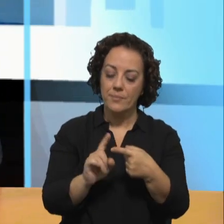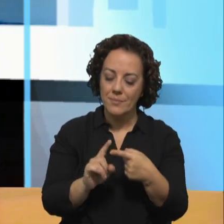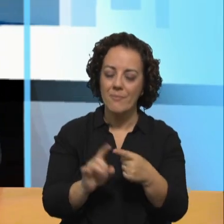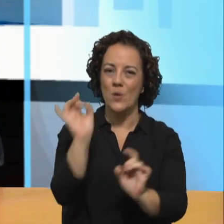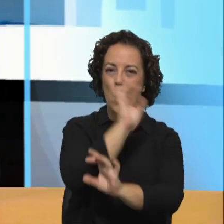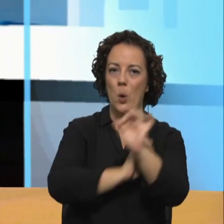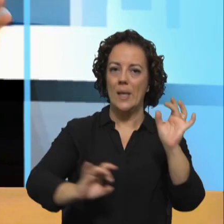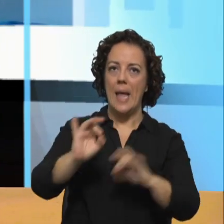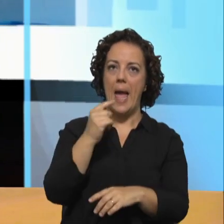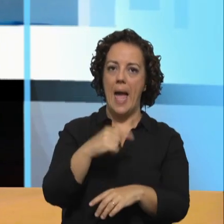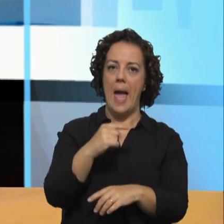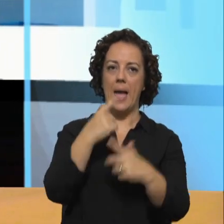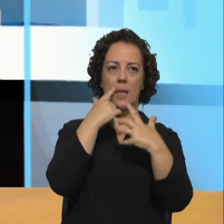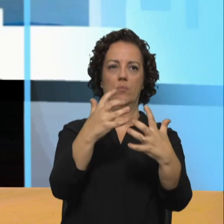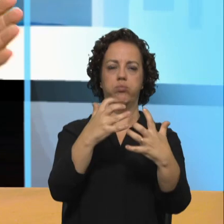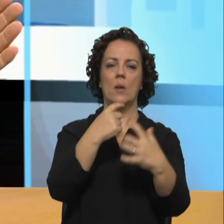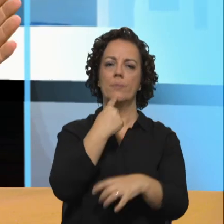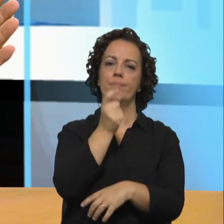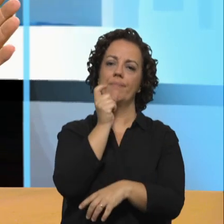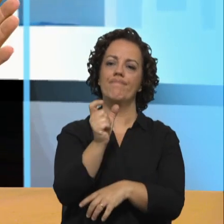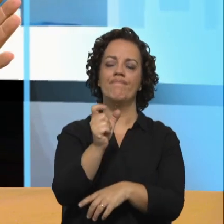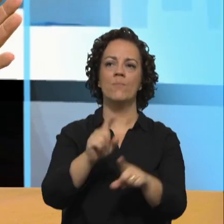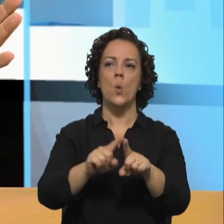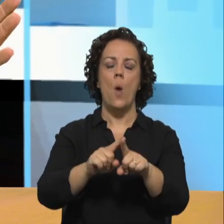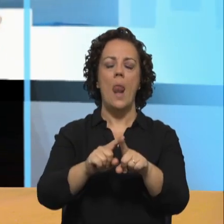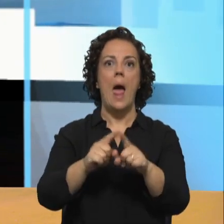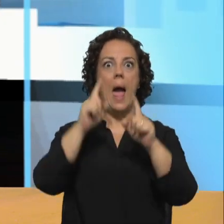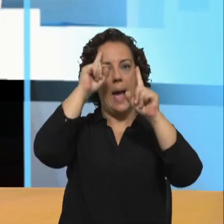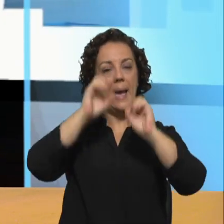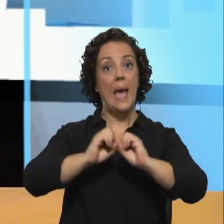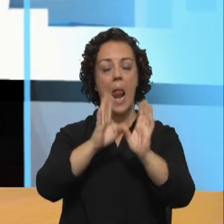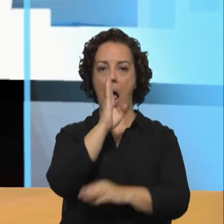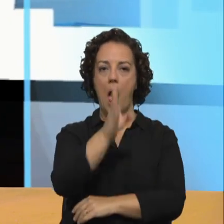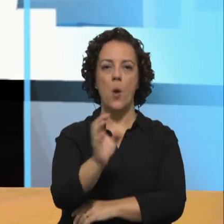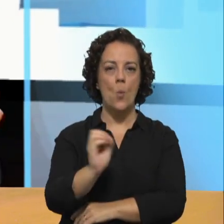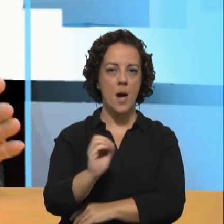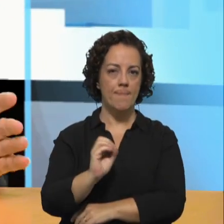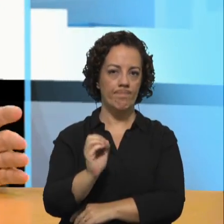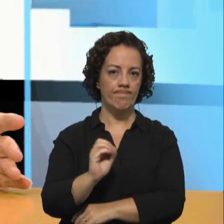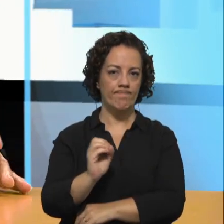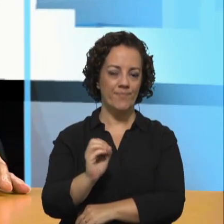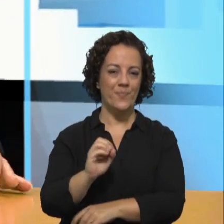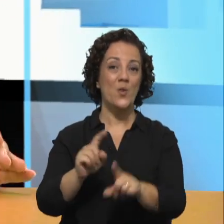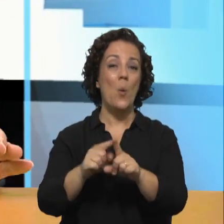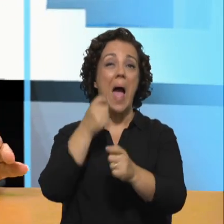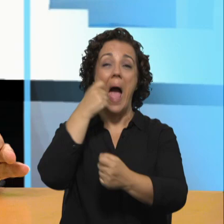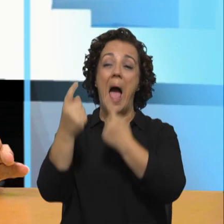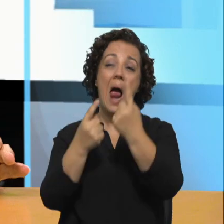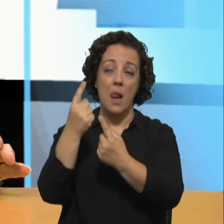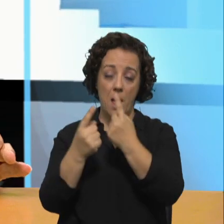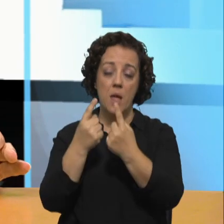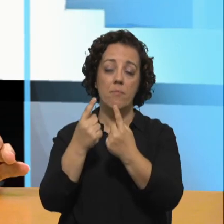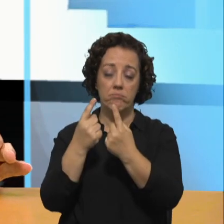de culpabilidade latente em que não falamos claro. E não dizemos, não pomos, como dizia alguém que eu muito